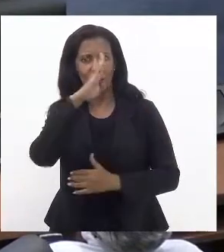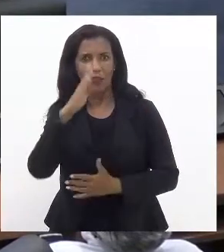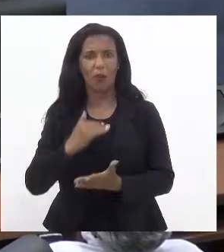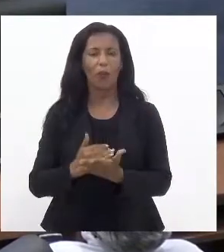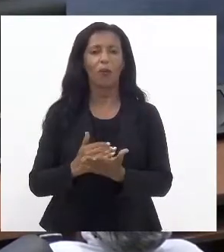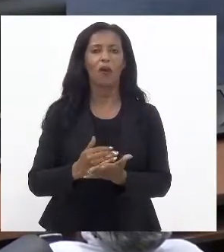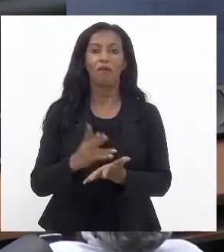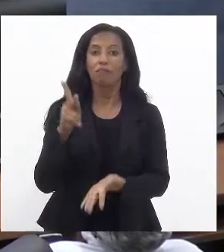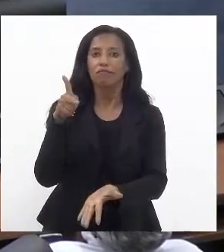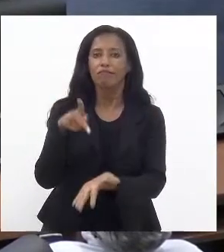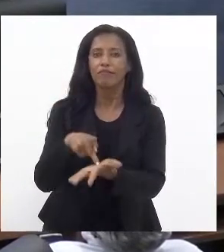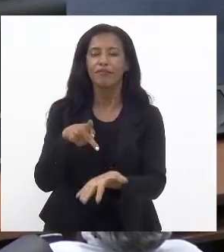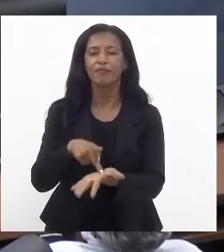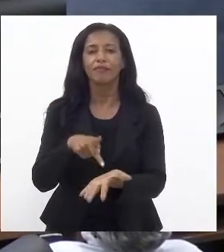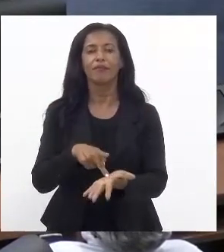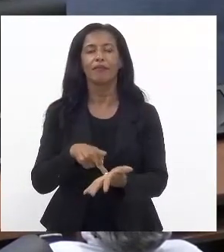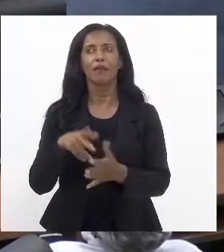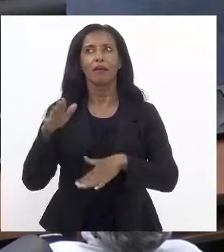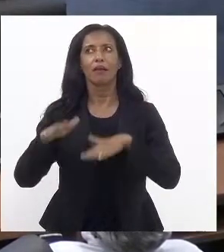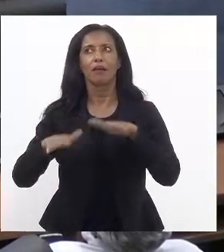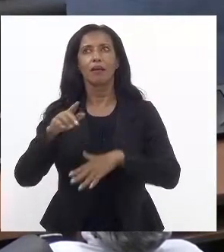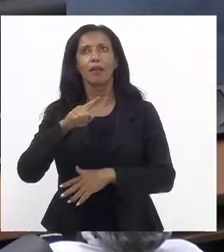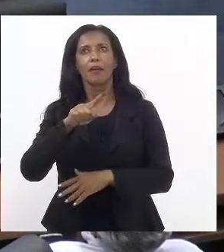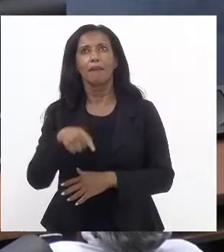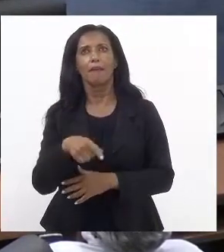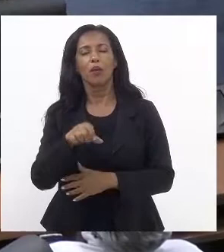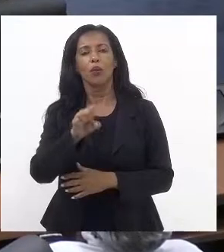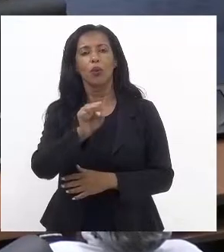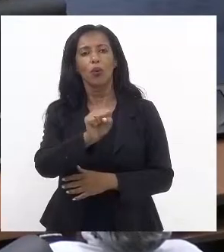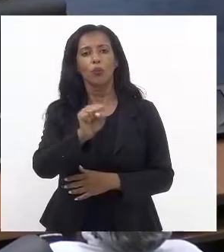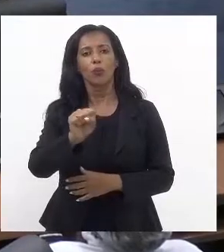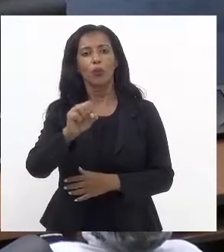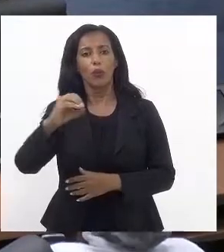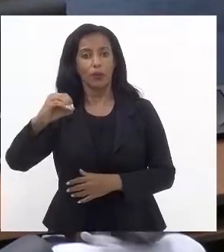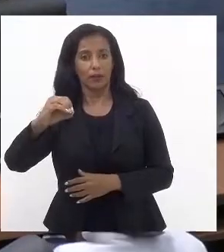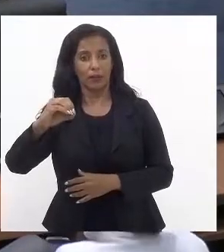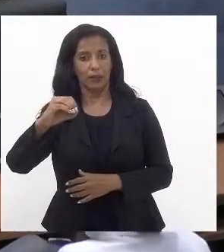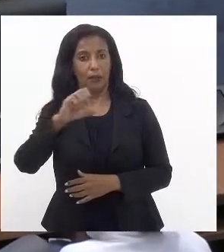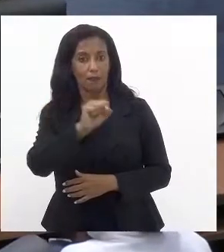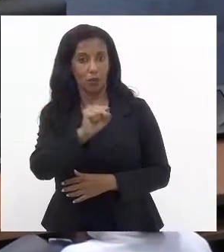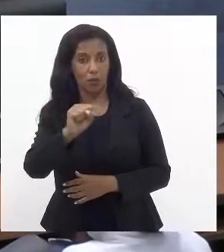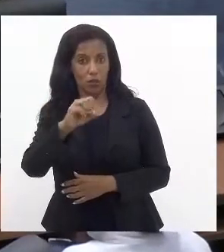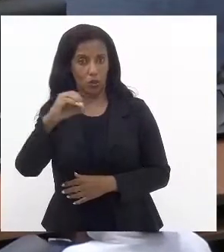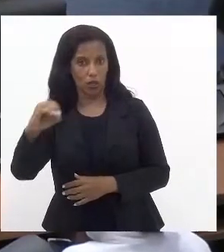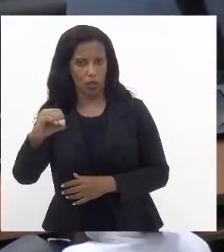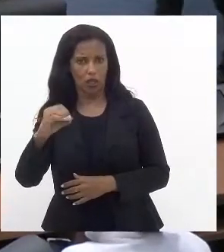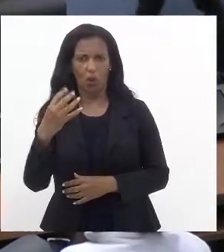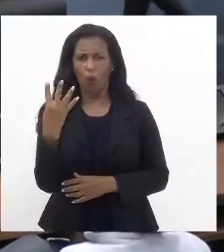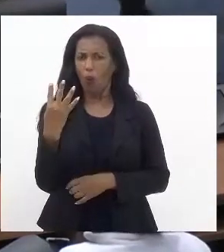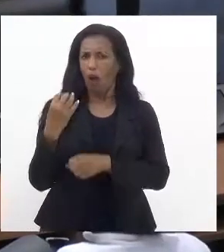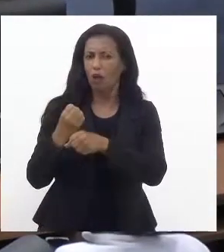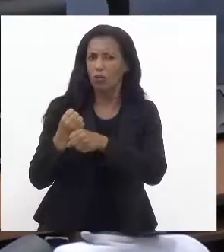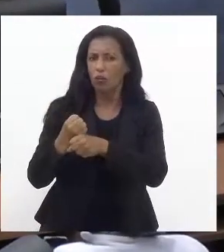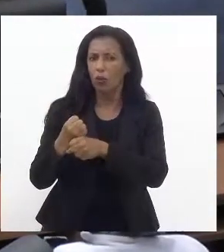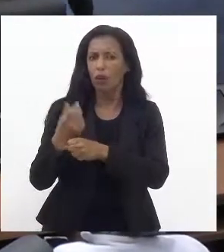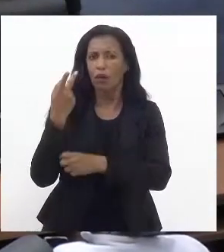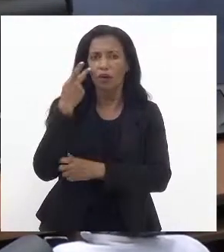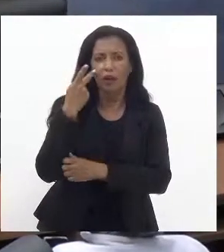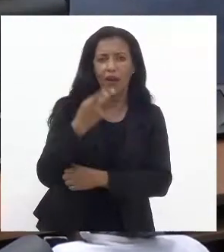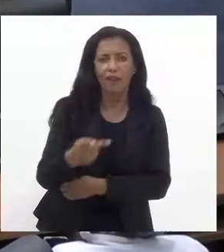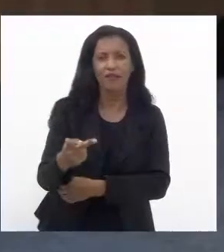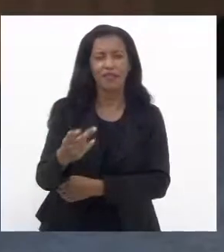início oficialmente por volta de 1880, 4 anos após a visita